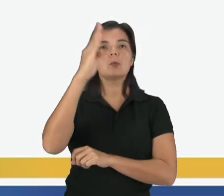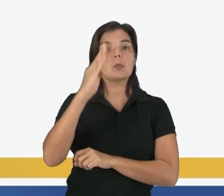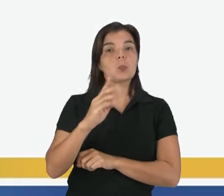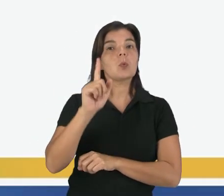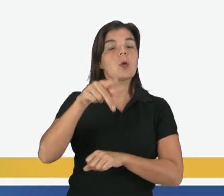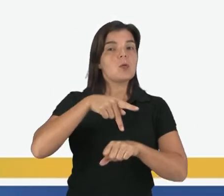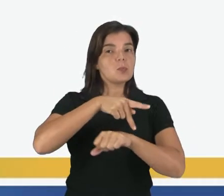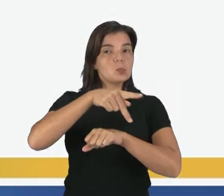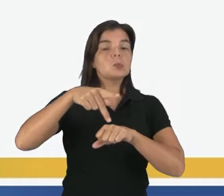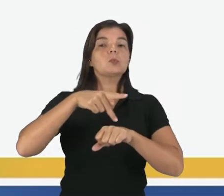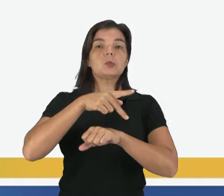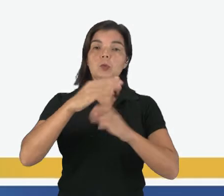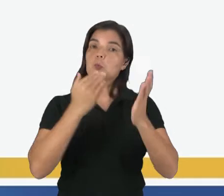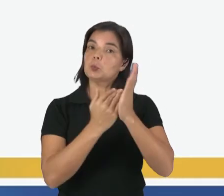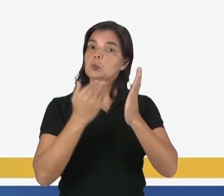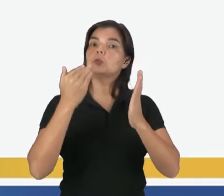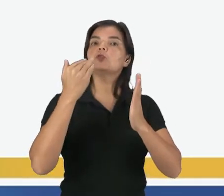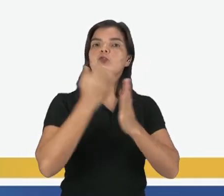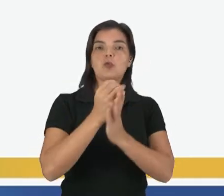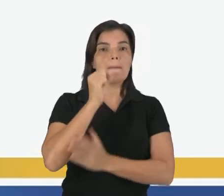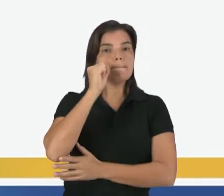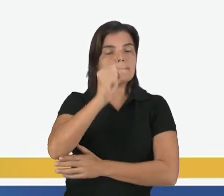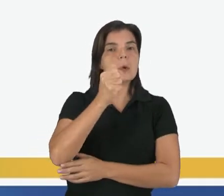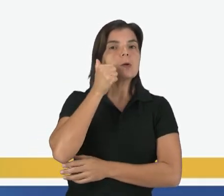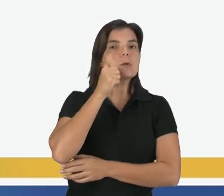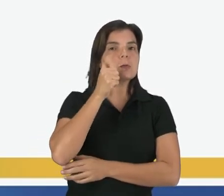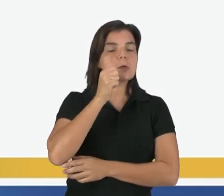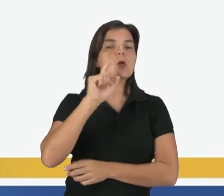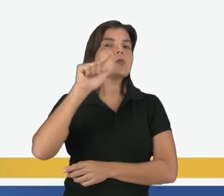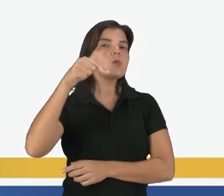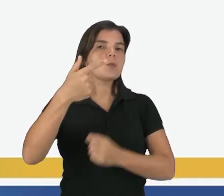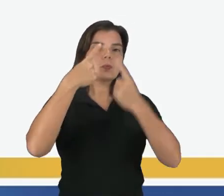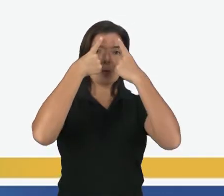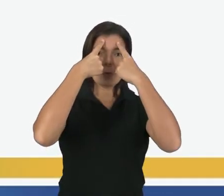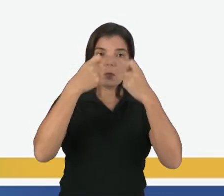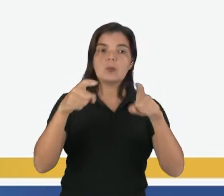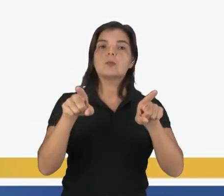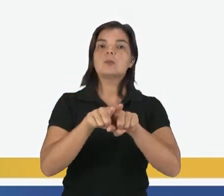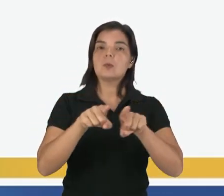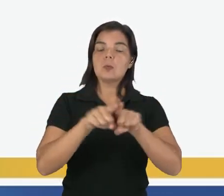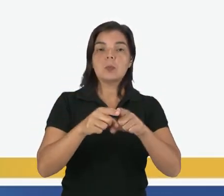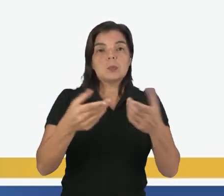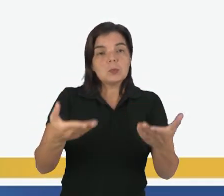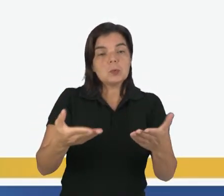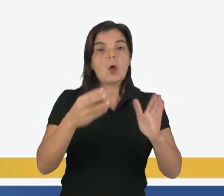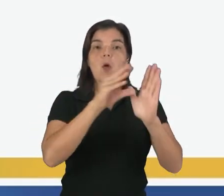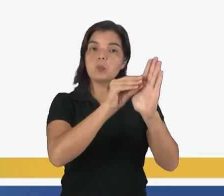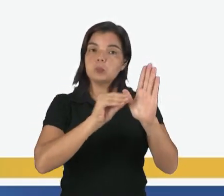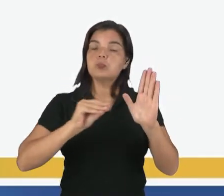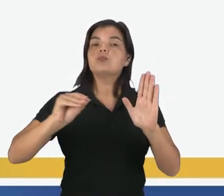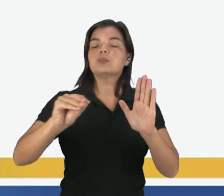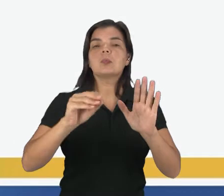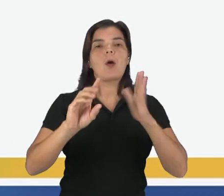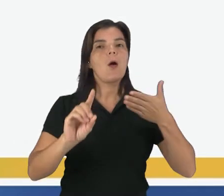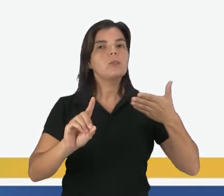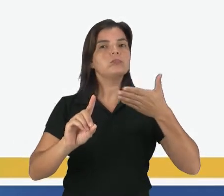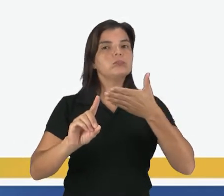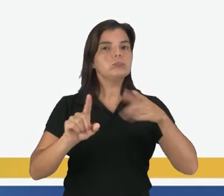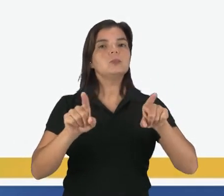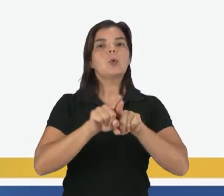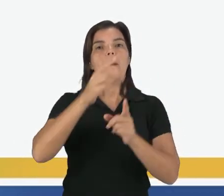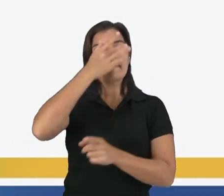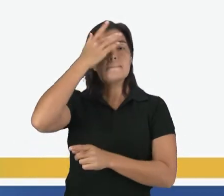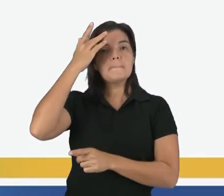é um país com alto índice de feminicídio e outras violências. Nesse caso, a postagem é dirigida a